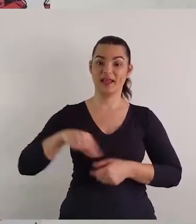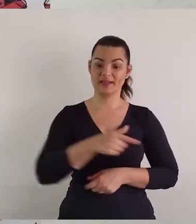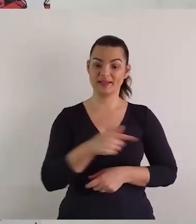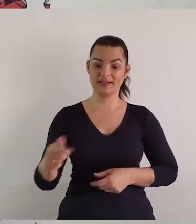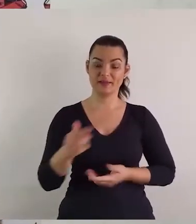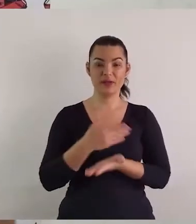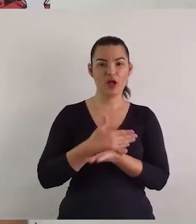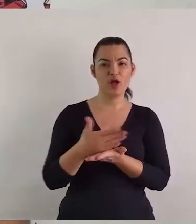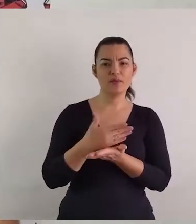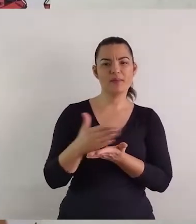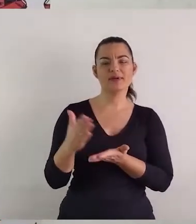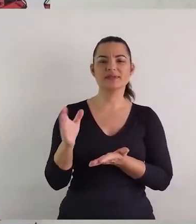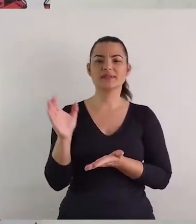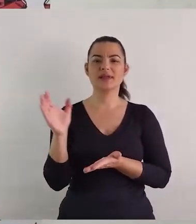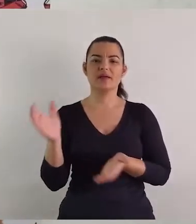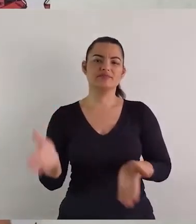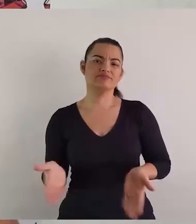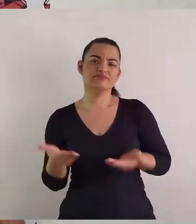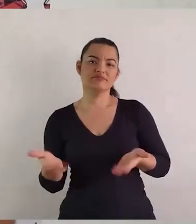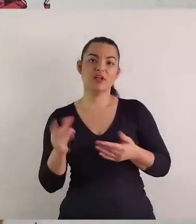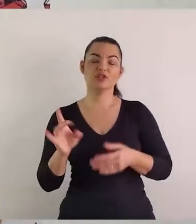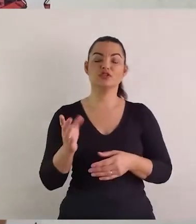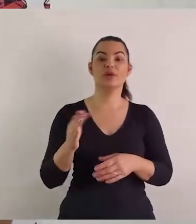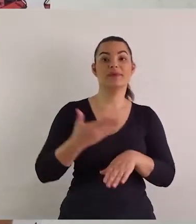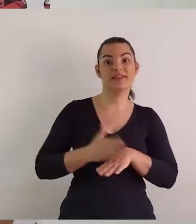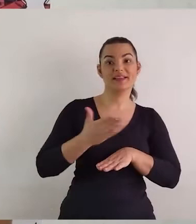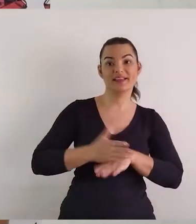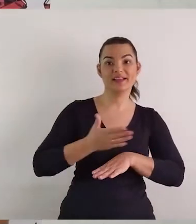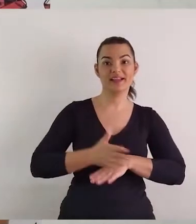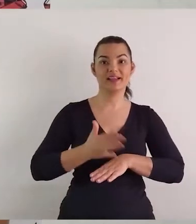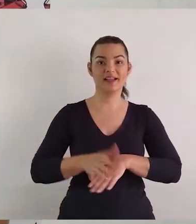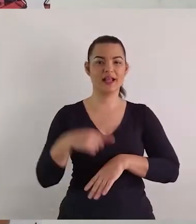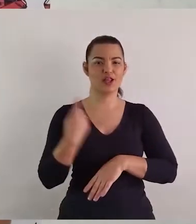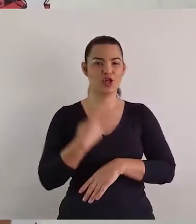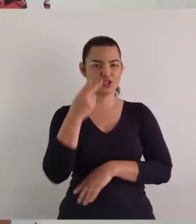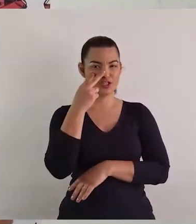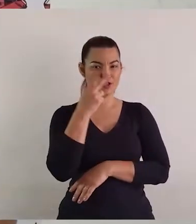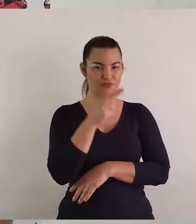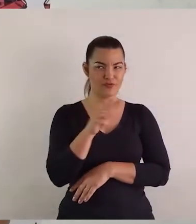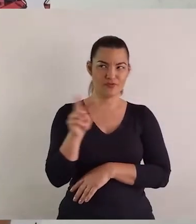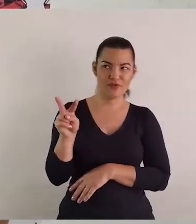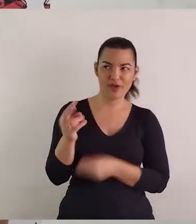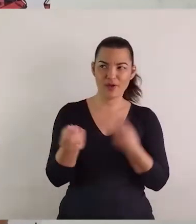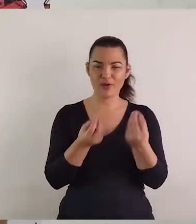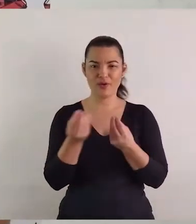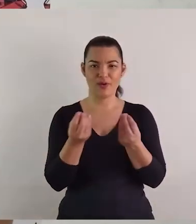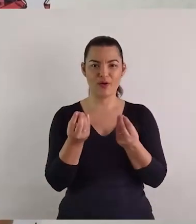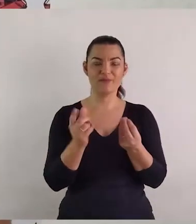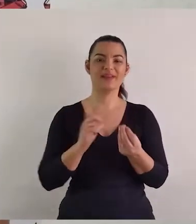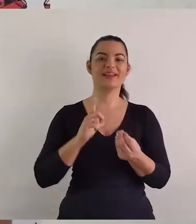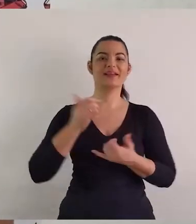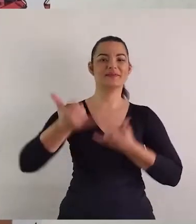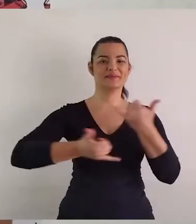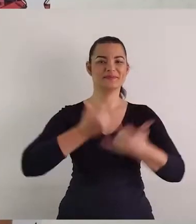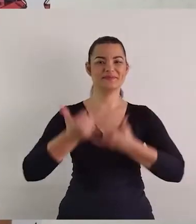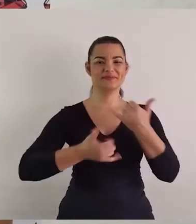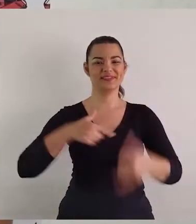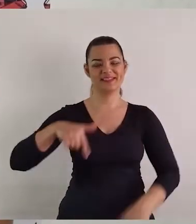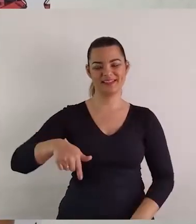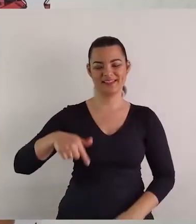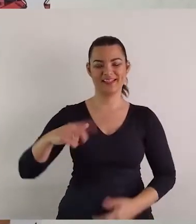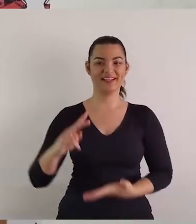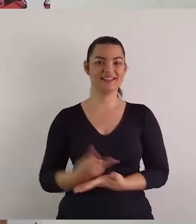só para aquecer e treinar o nosso olhar, temos um jogo dos